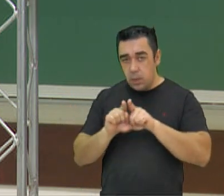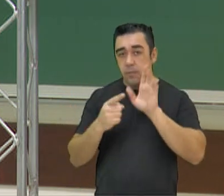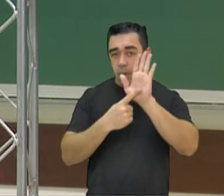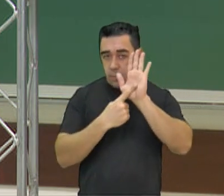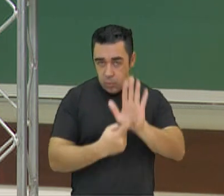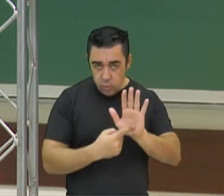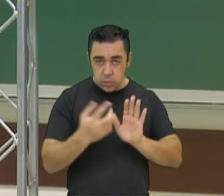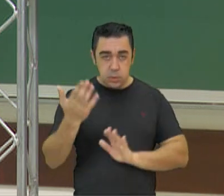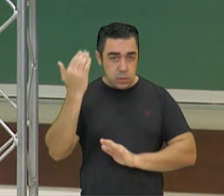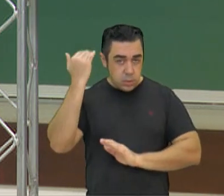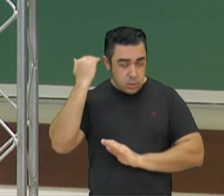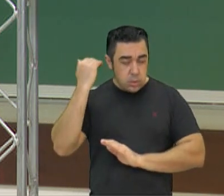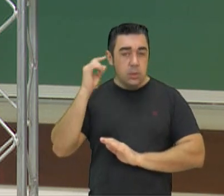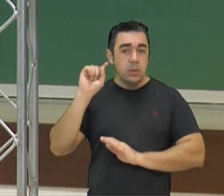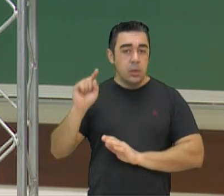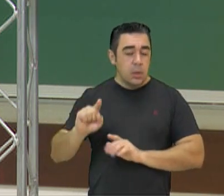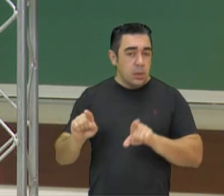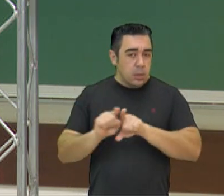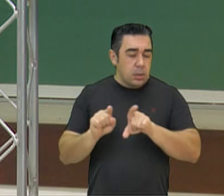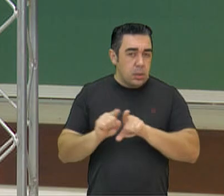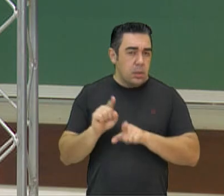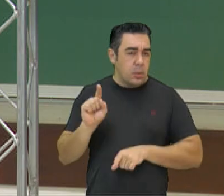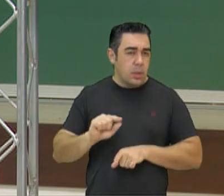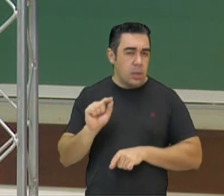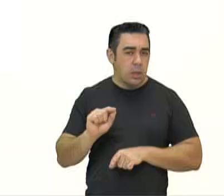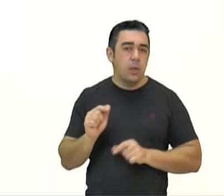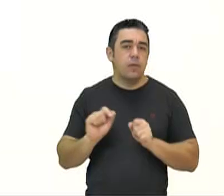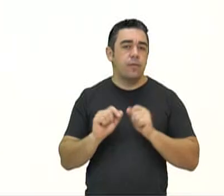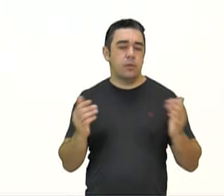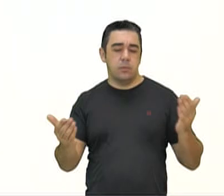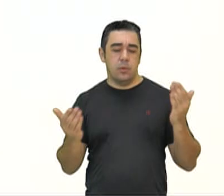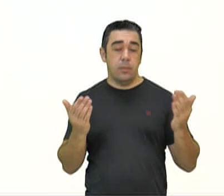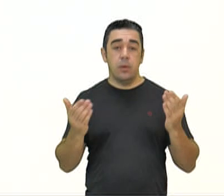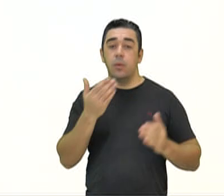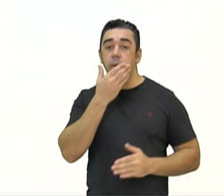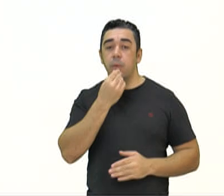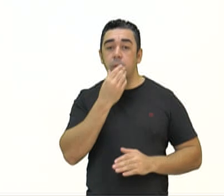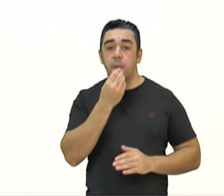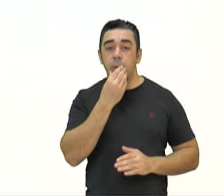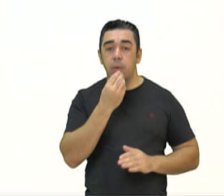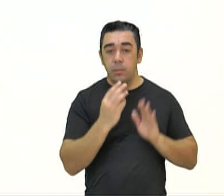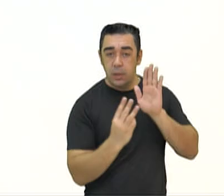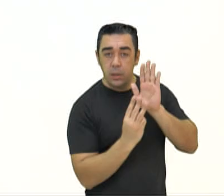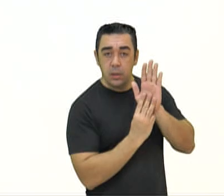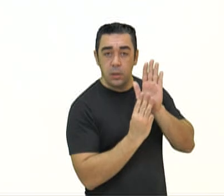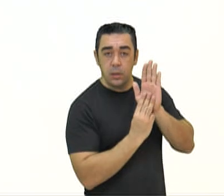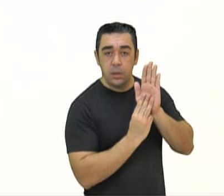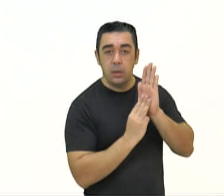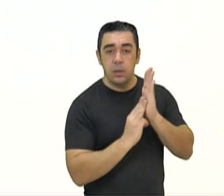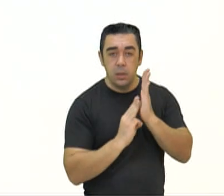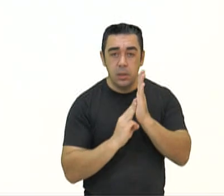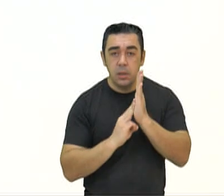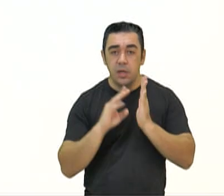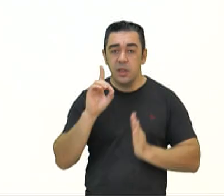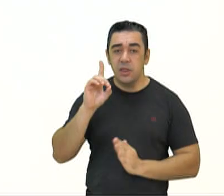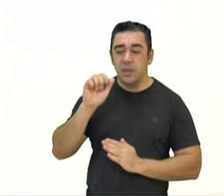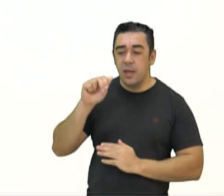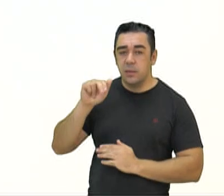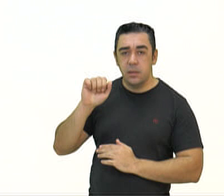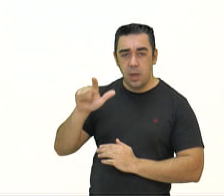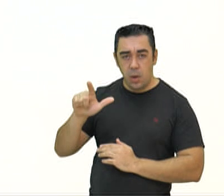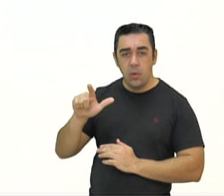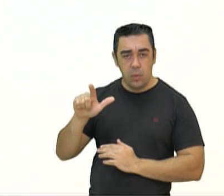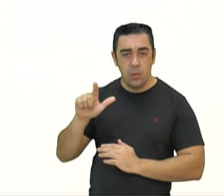do cristão primitivo, que vai fazer uma analogia de Daniel na cova dos leões, tá? Então, num